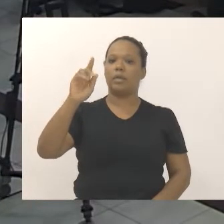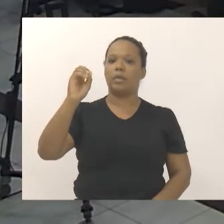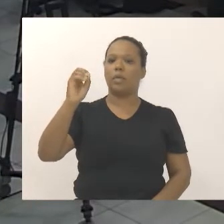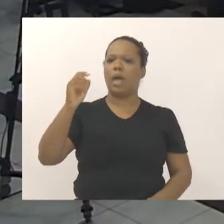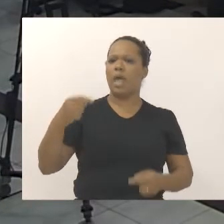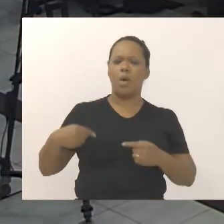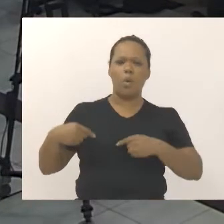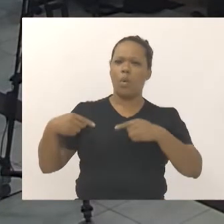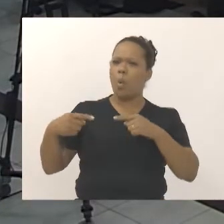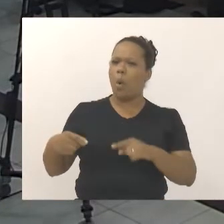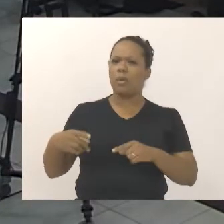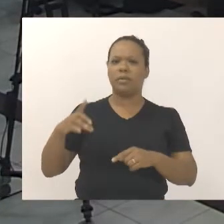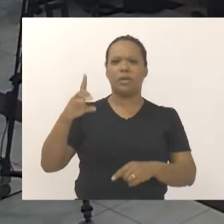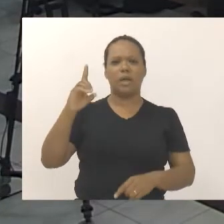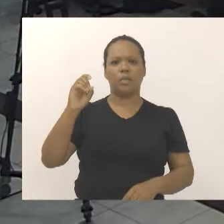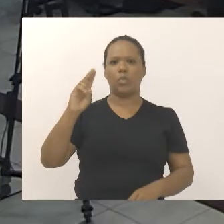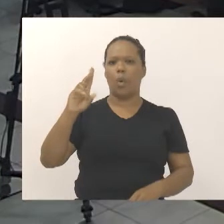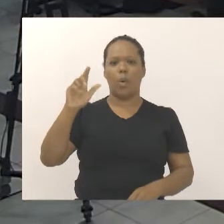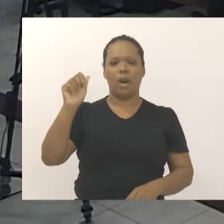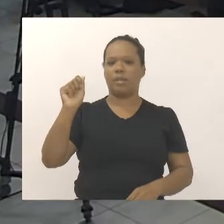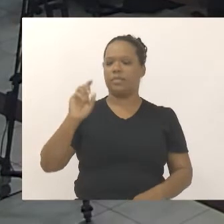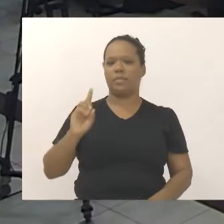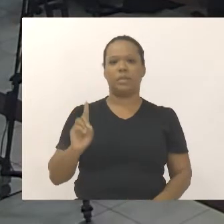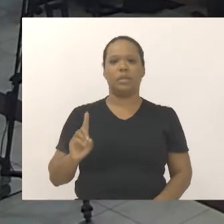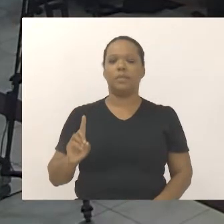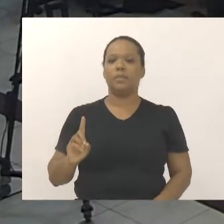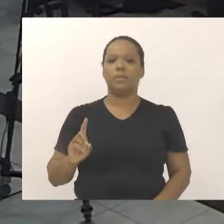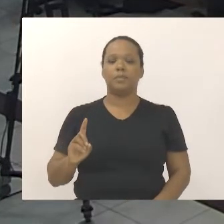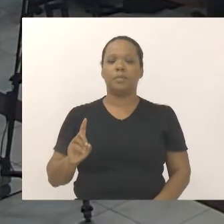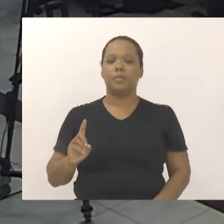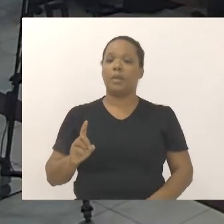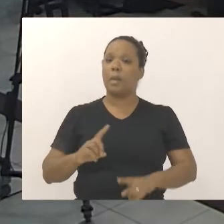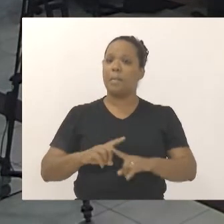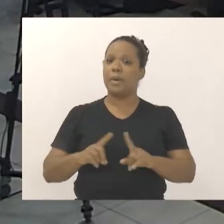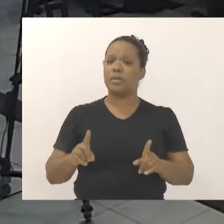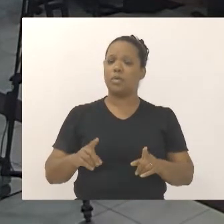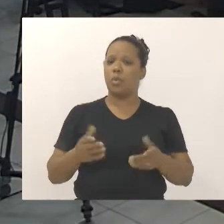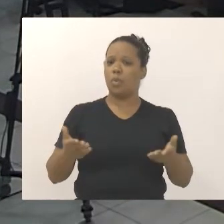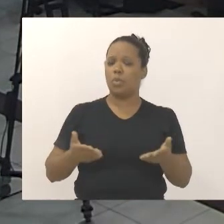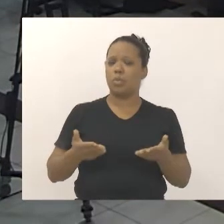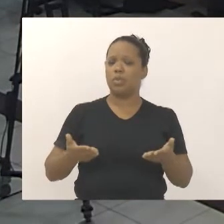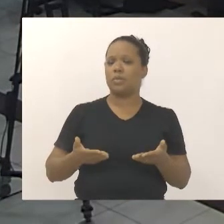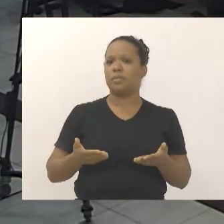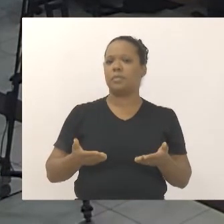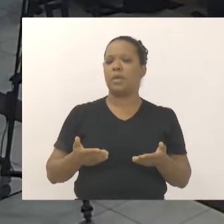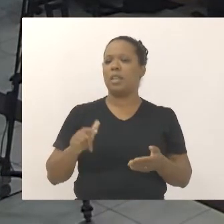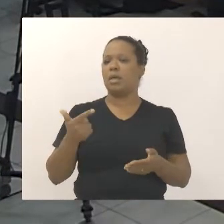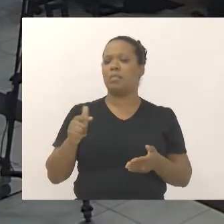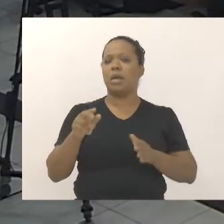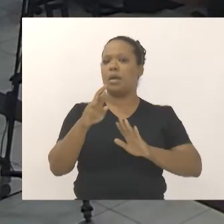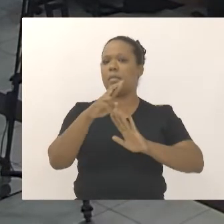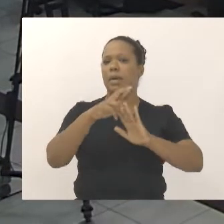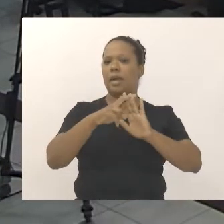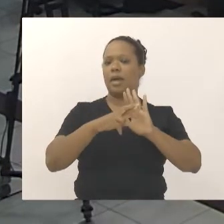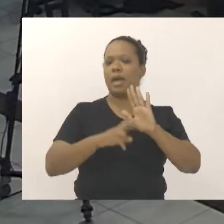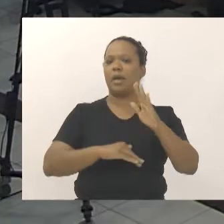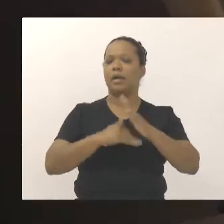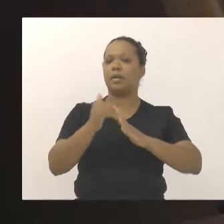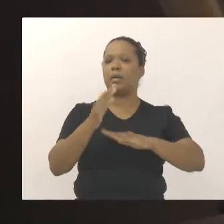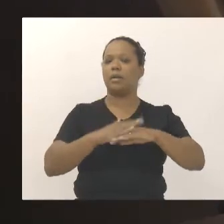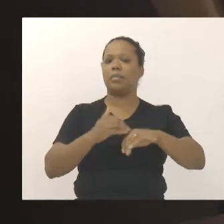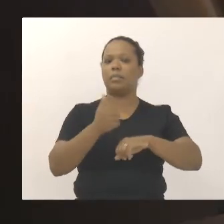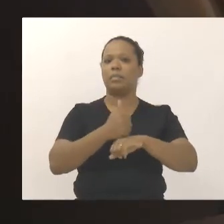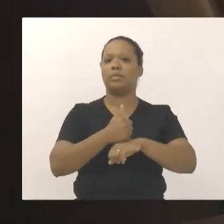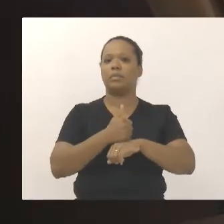a participação das doulas, mas como bem o Luiz Flávio falou, hoje nós não temos uma regulamentação da profissão.